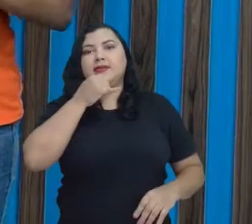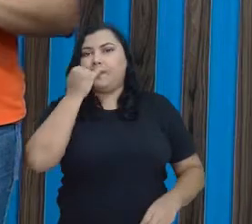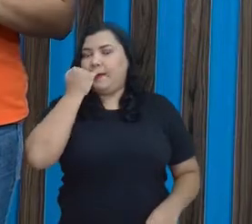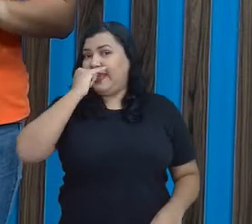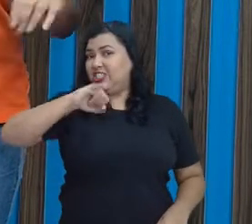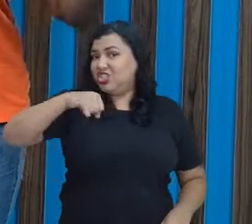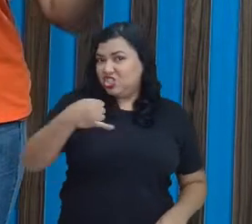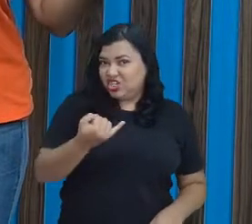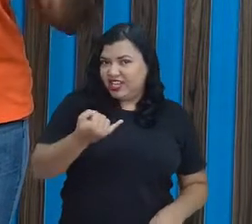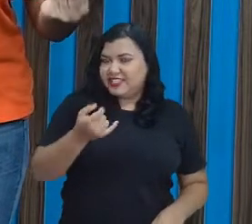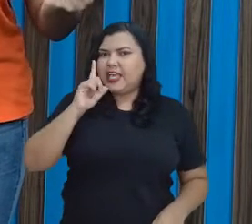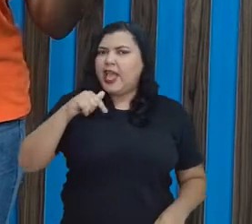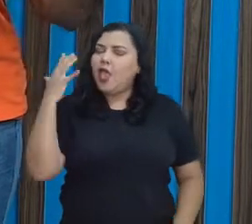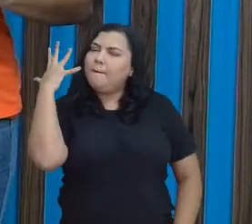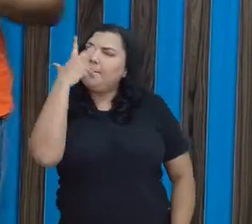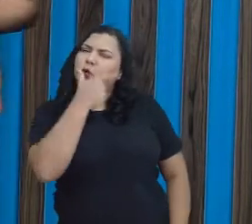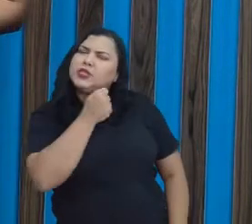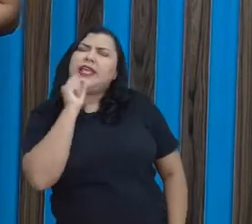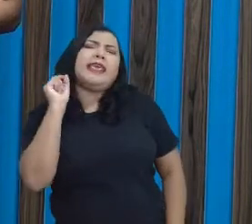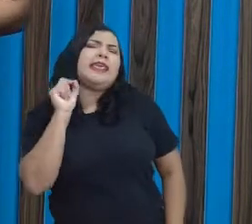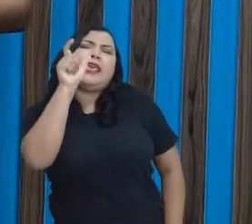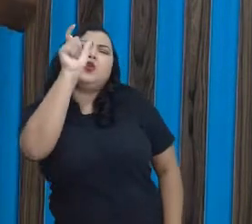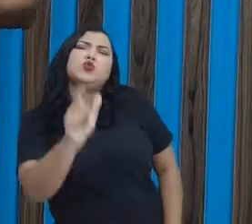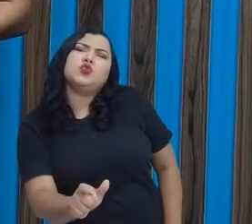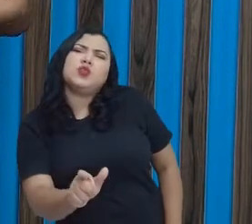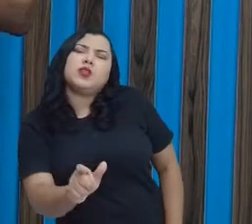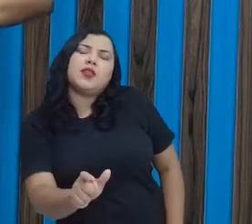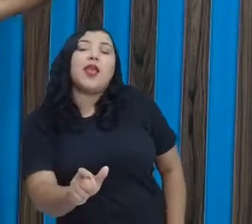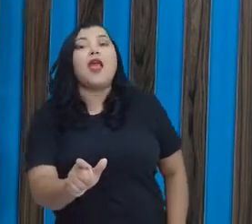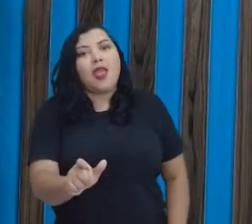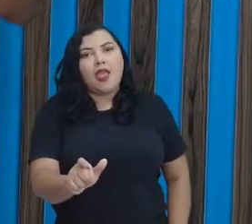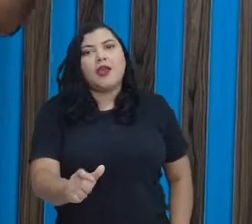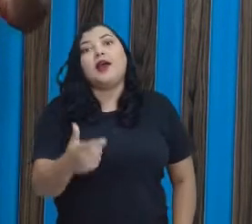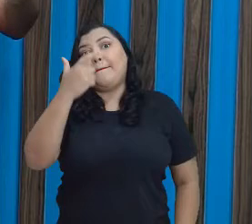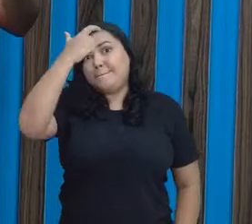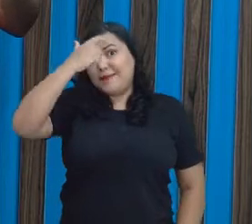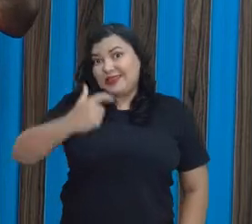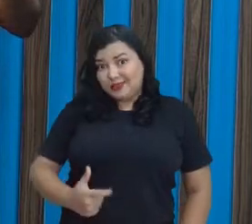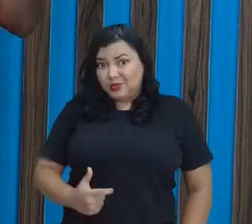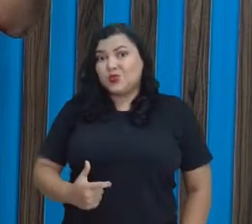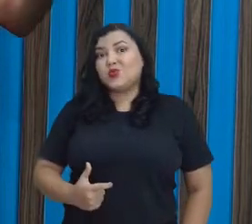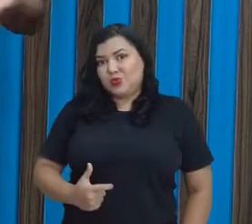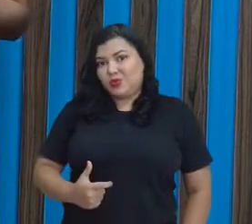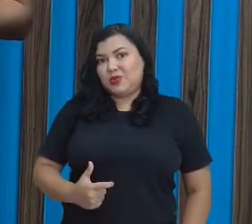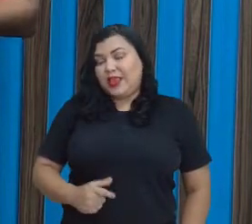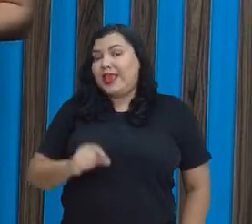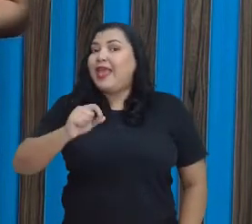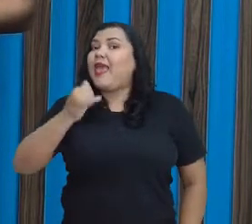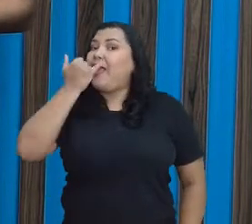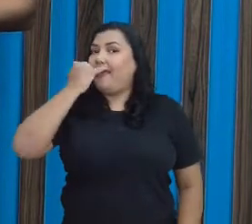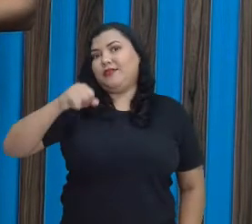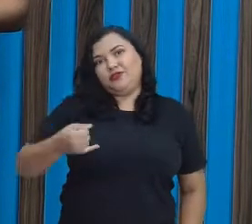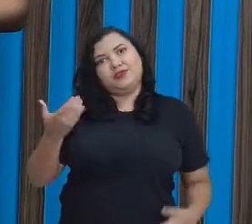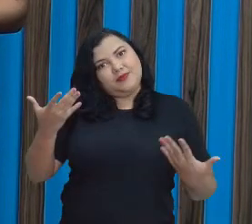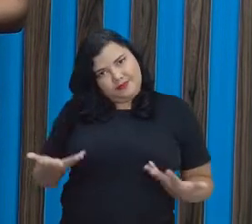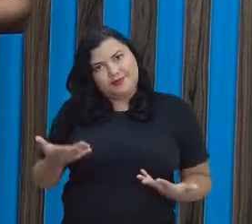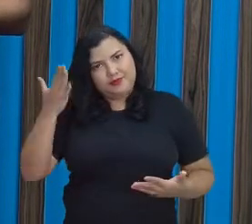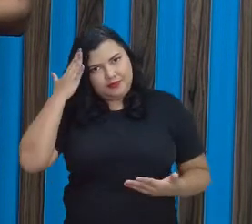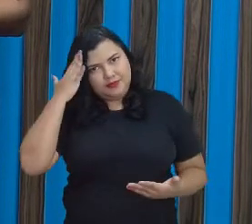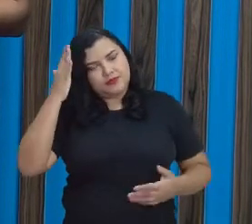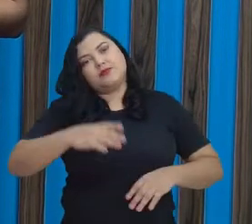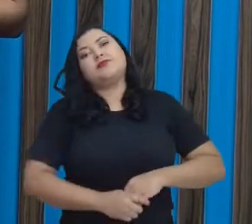é bonita, quem é o sujeito? O sujeito vai ser sobre quem eu falo. E quem eu falo nesse caso?